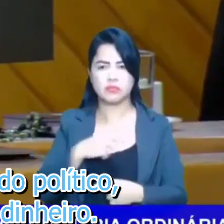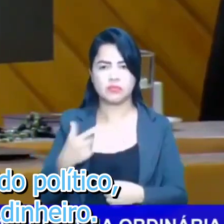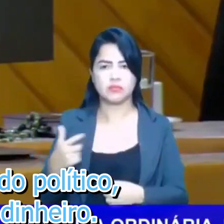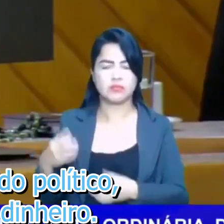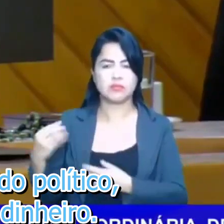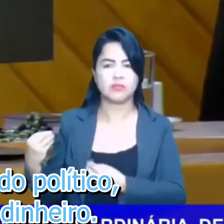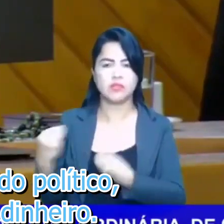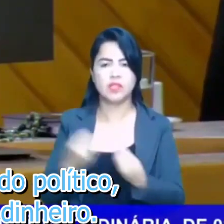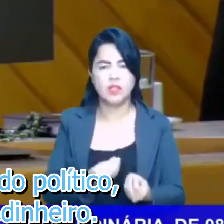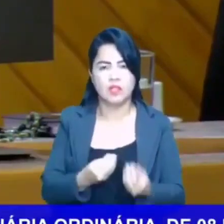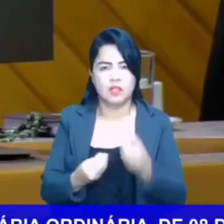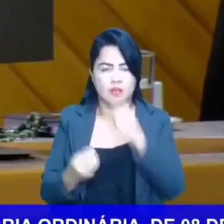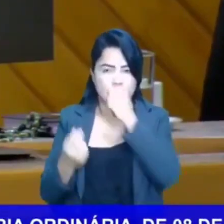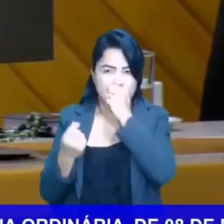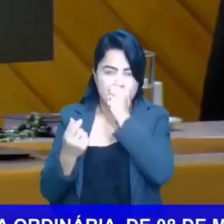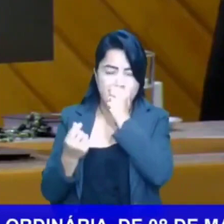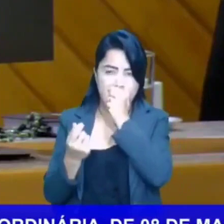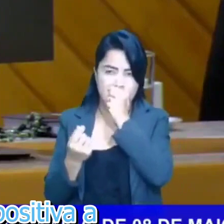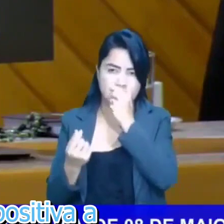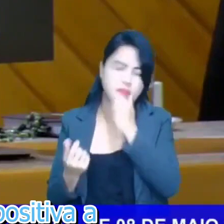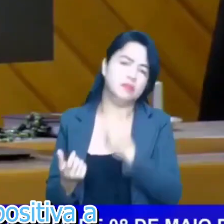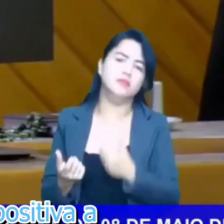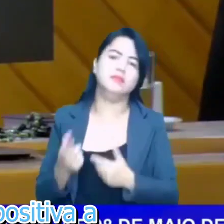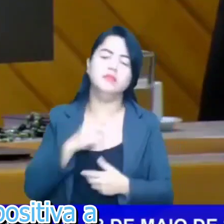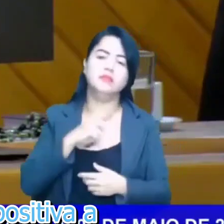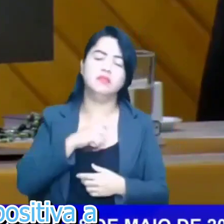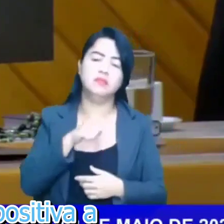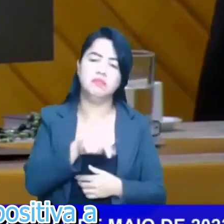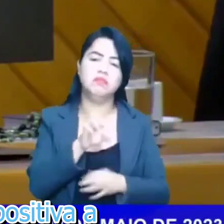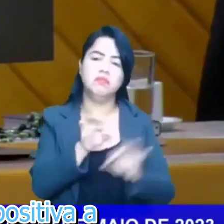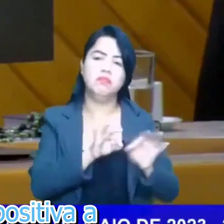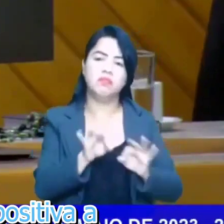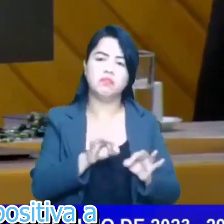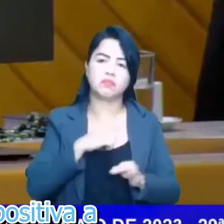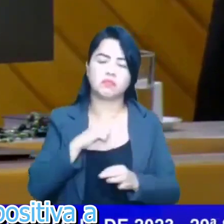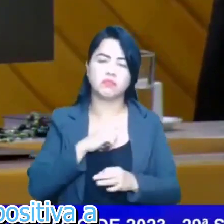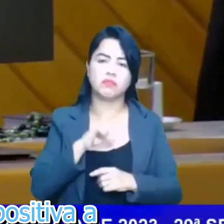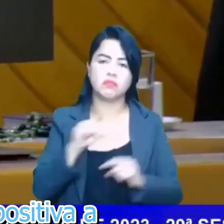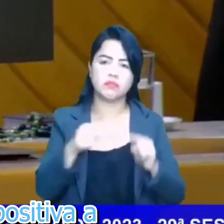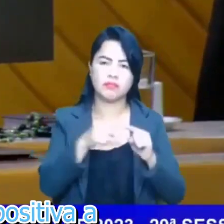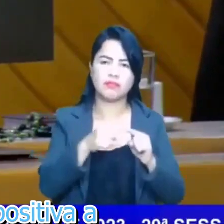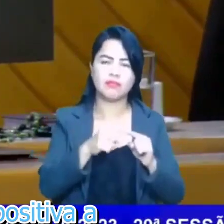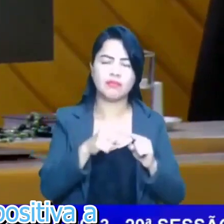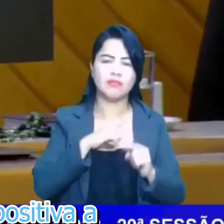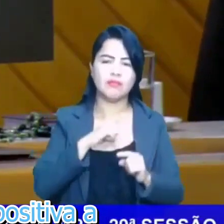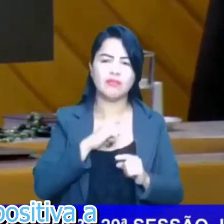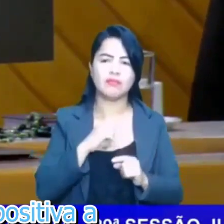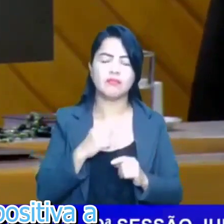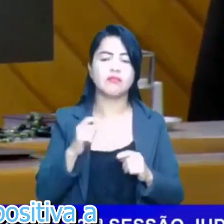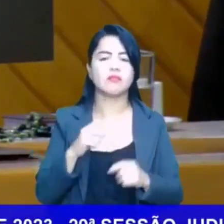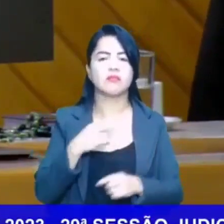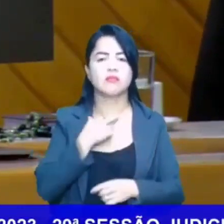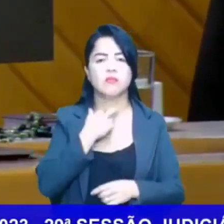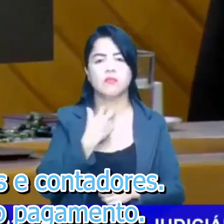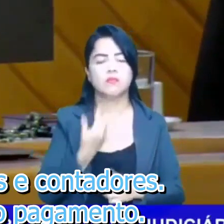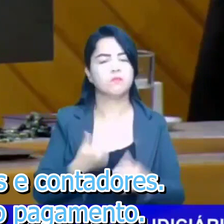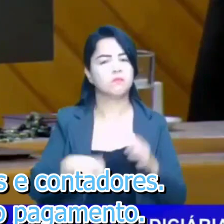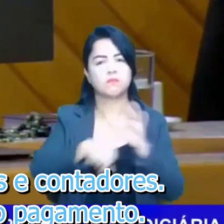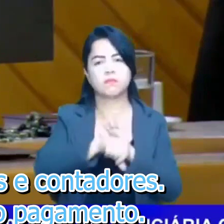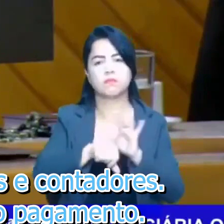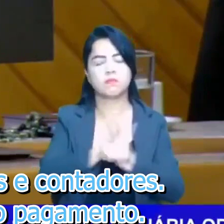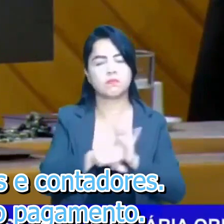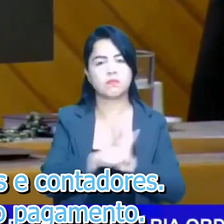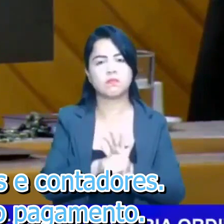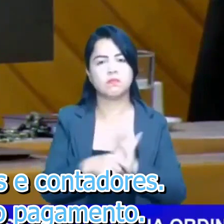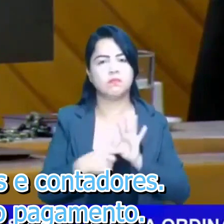bens e serviços estimáveis em dinheiro. Desta feita, de literalidade da norma, se extrai que é impositiva a